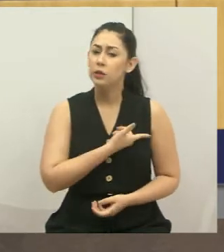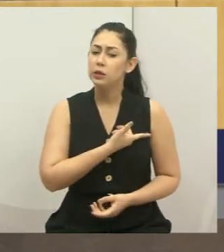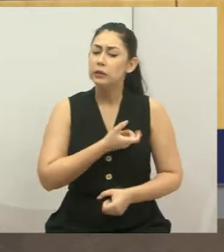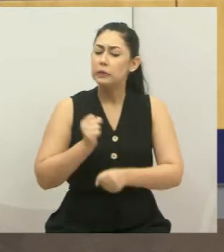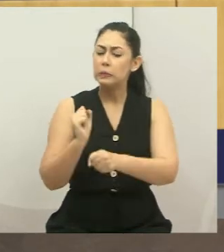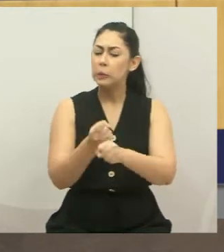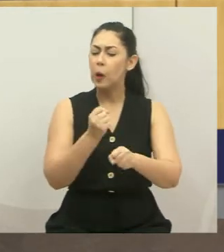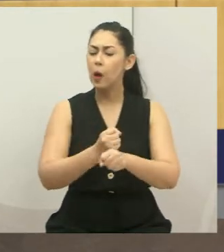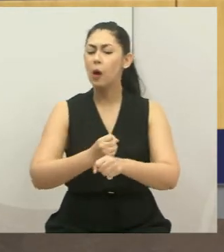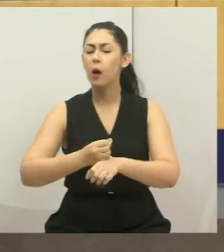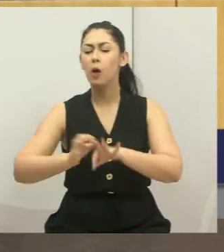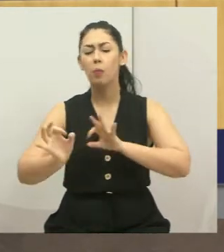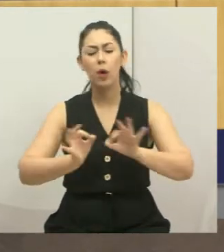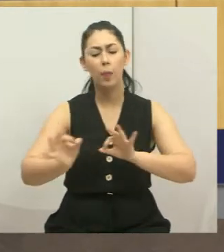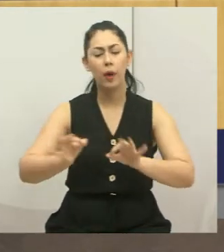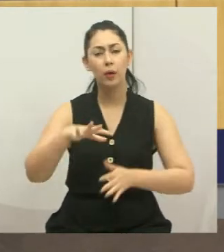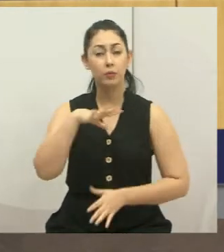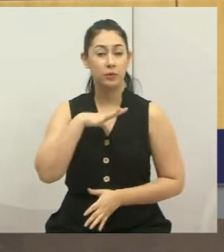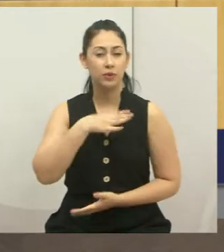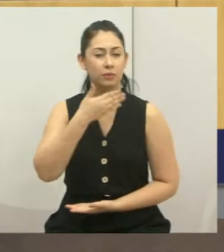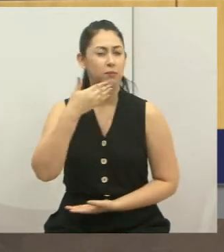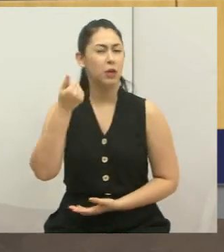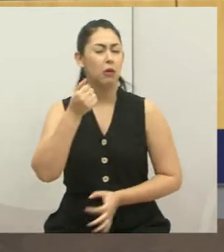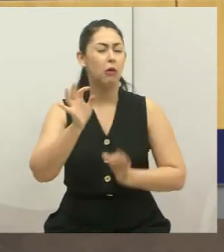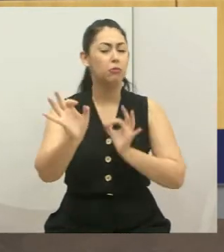cidade melhor e mais bem planejada.